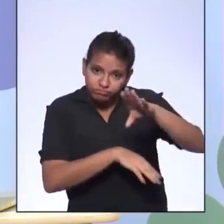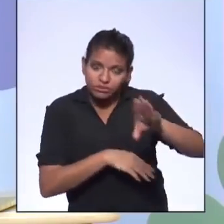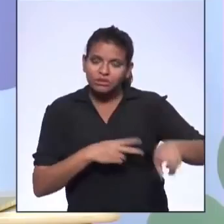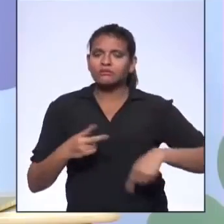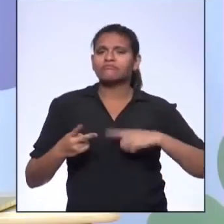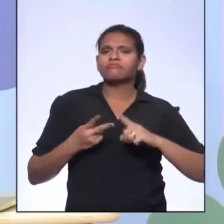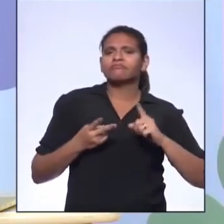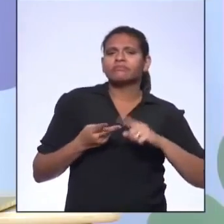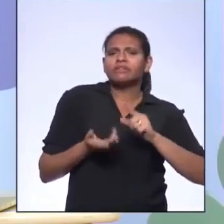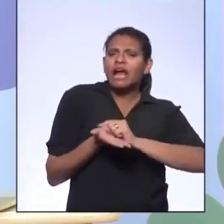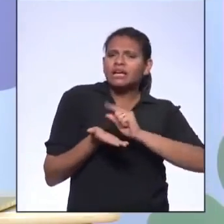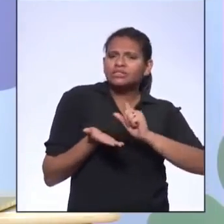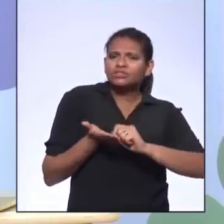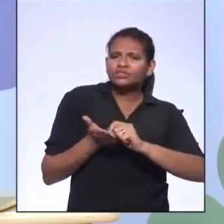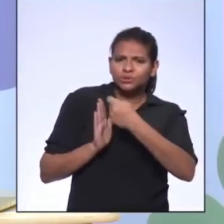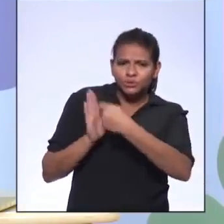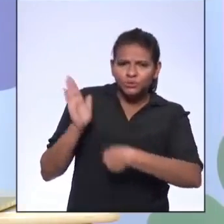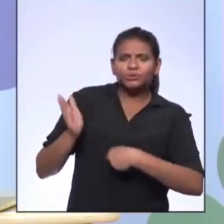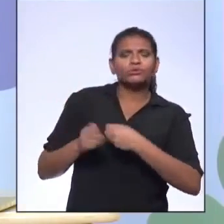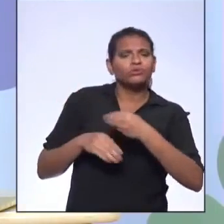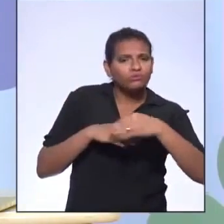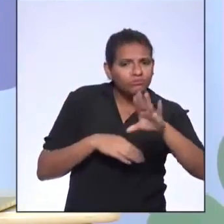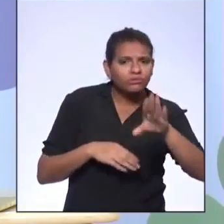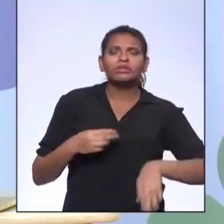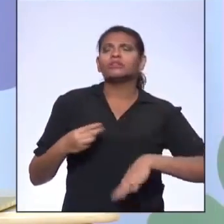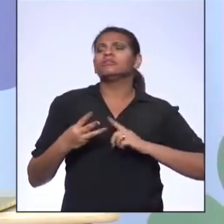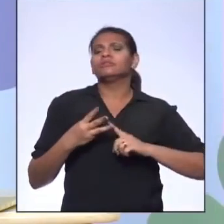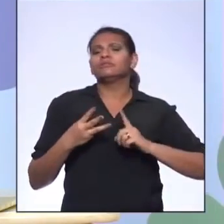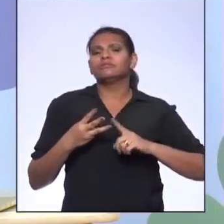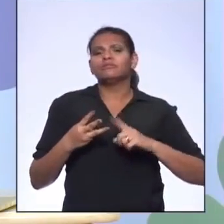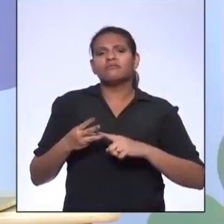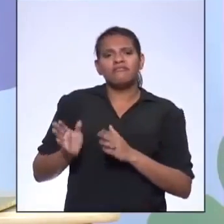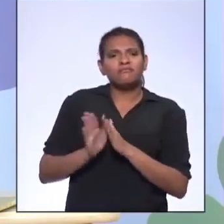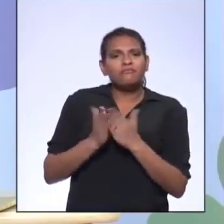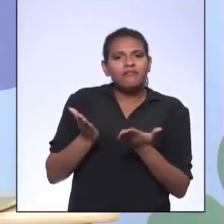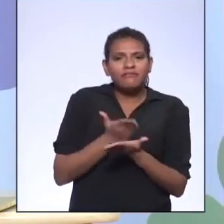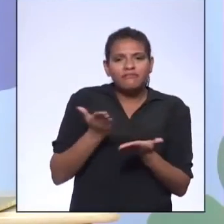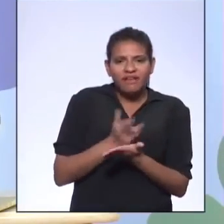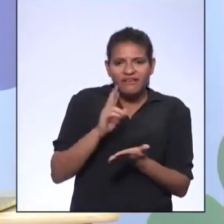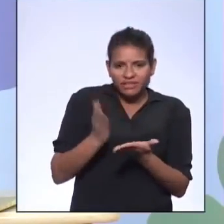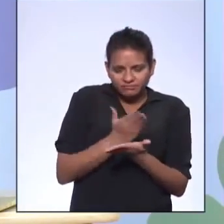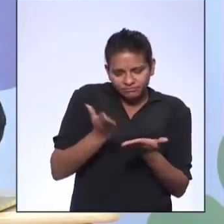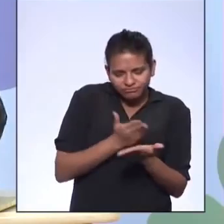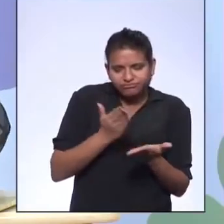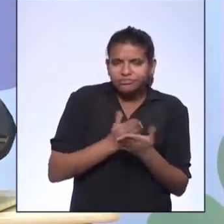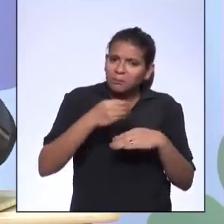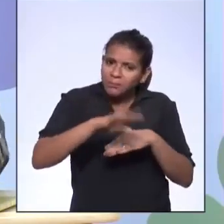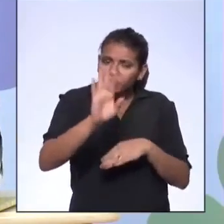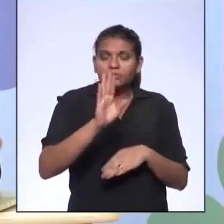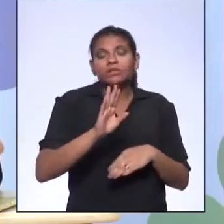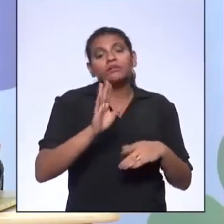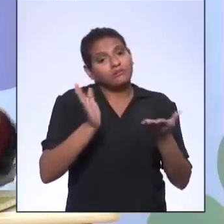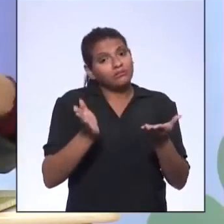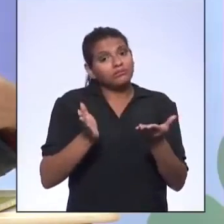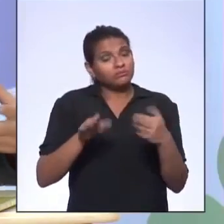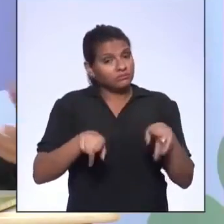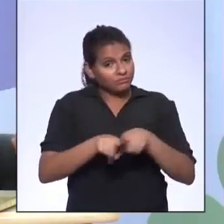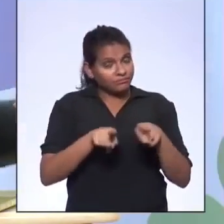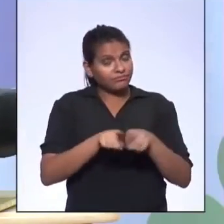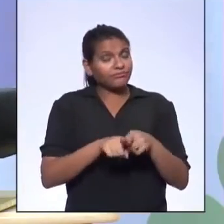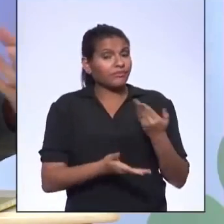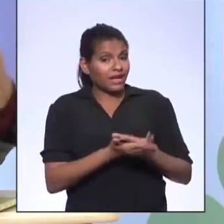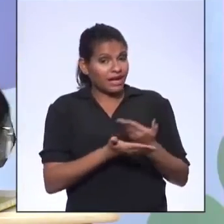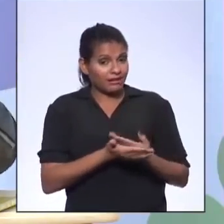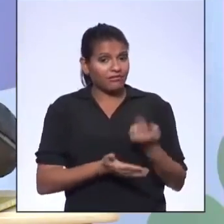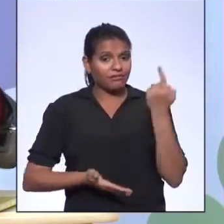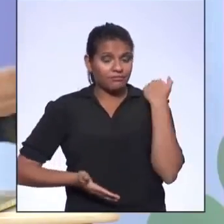por diante, tá? Aí nós apresentamos, na aula passada agora, nós apresentamos a proposta de redação. Então, depois